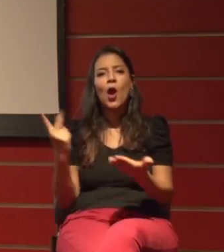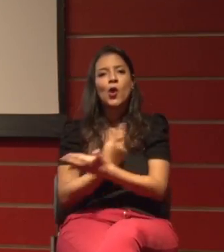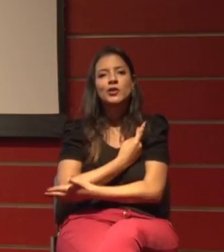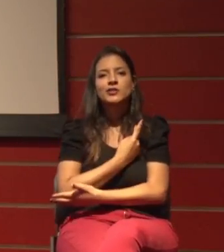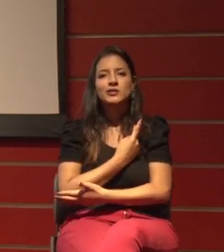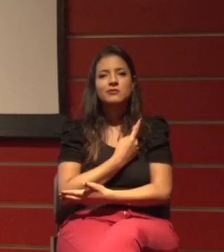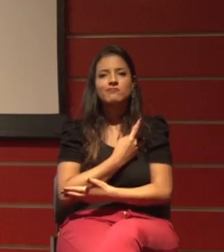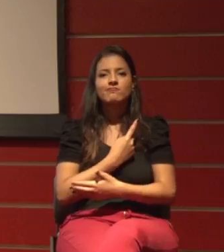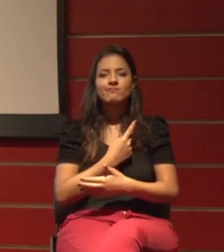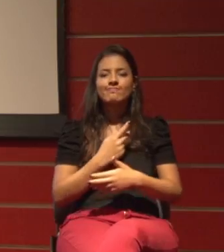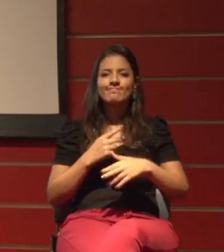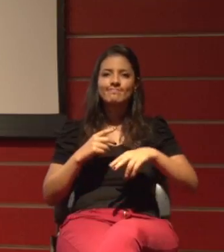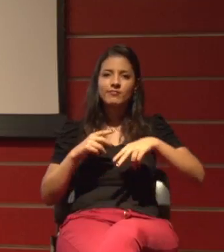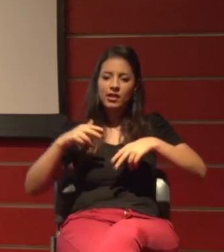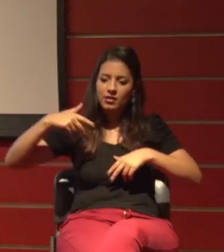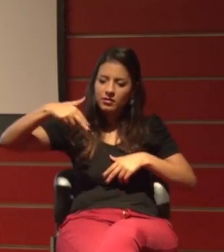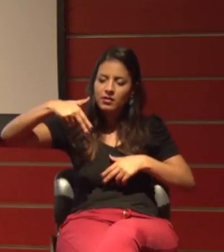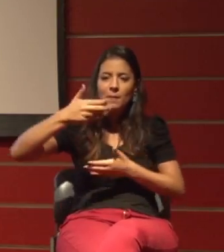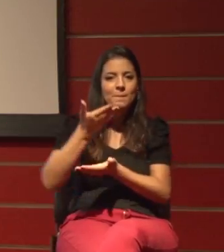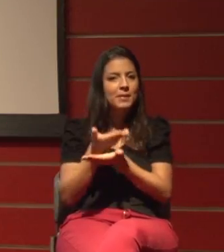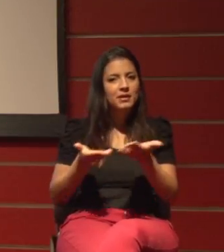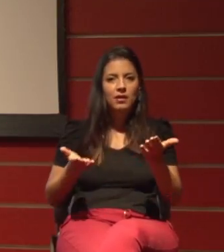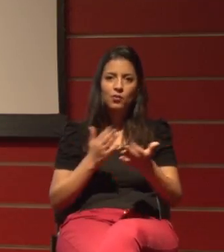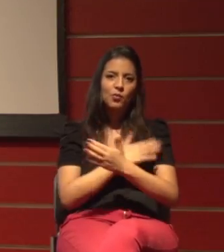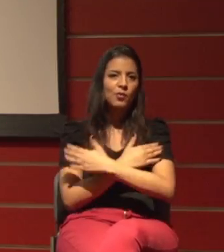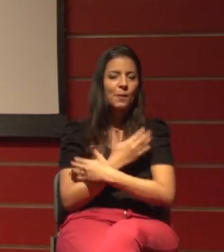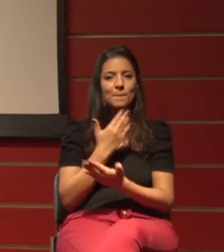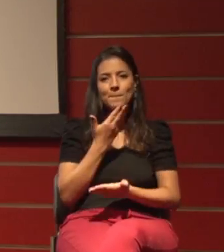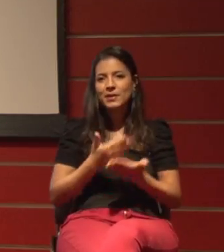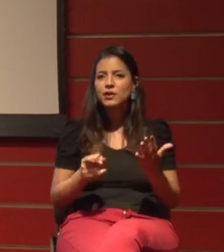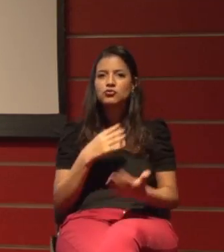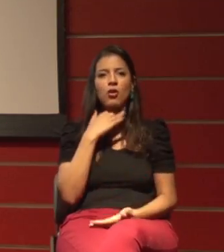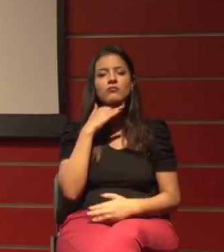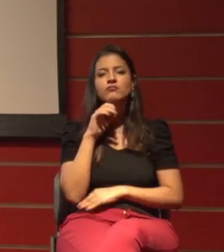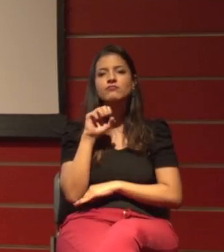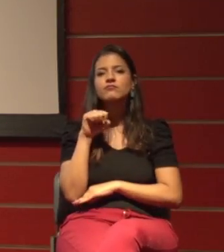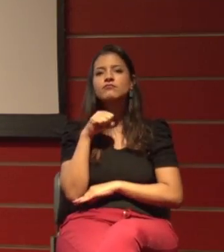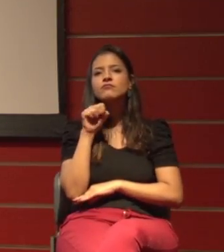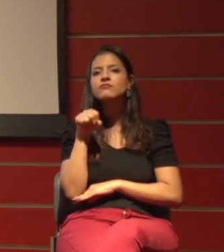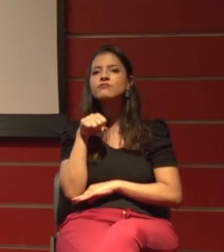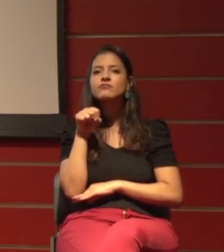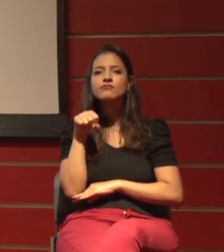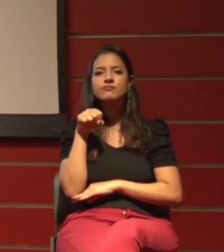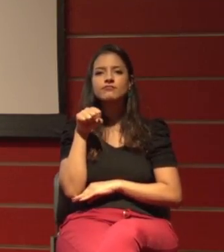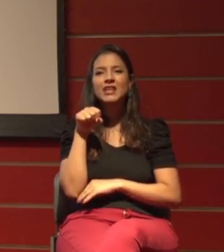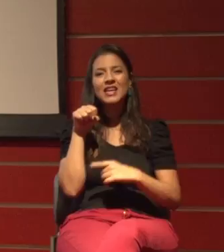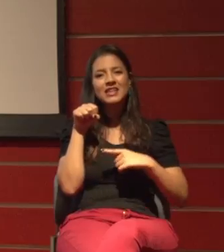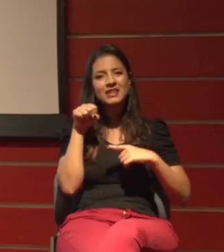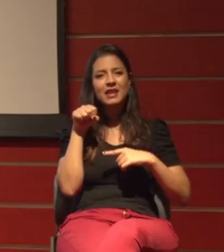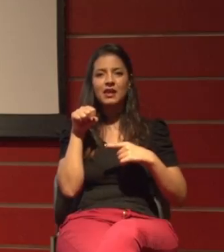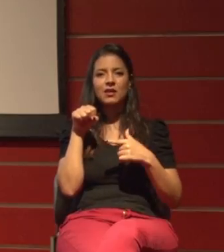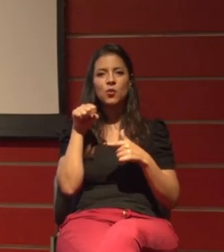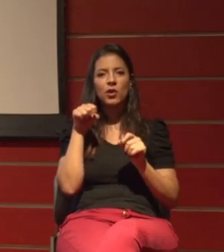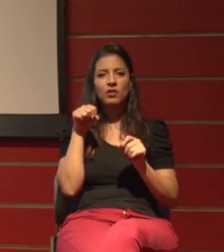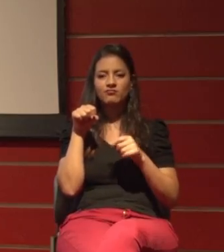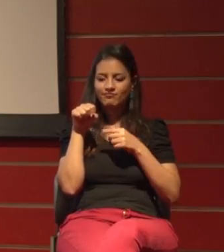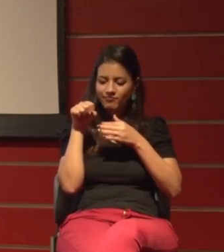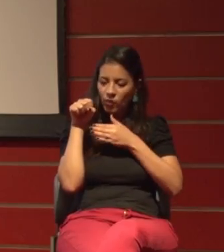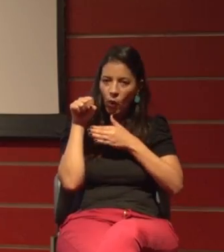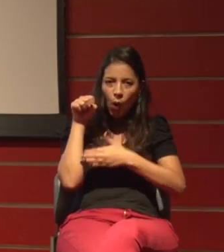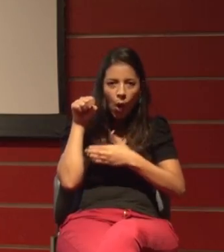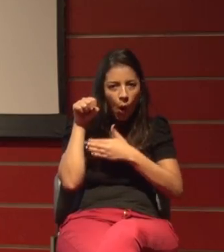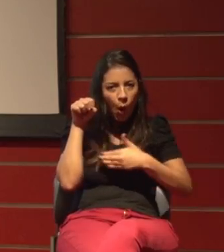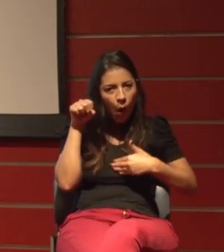dificuldades né físicas locomotoras e principalmente psicológicas para continuar vivendo né então ou